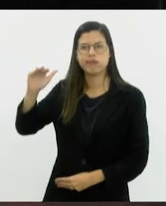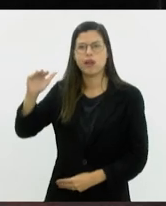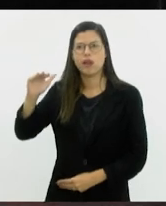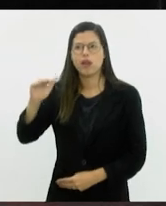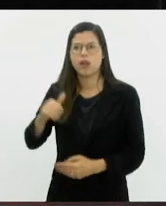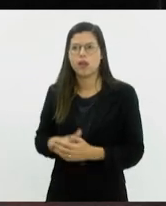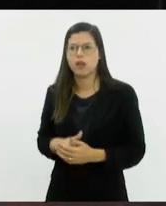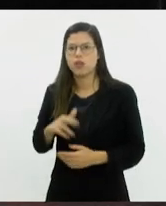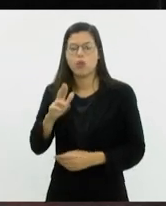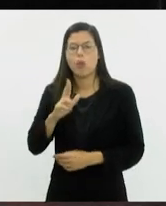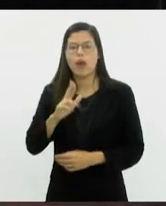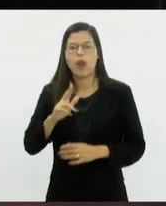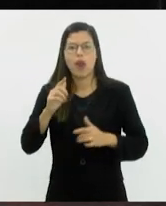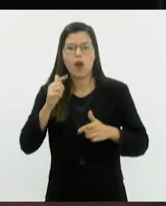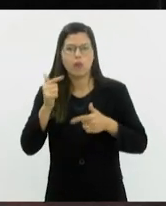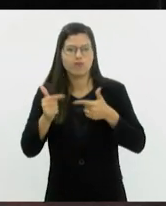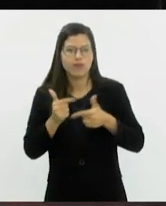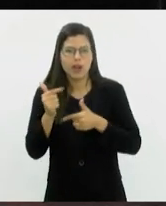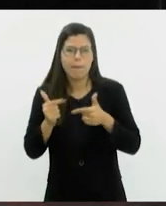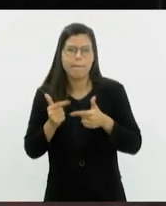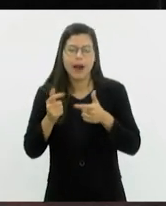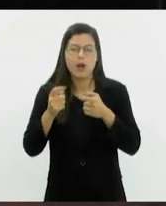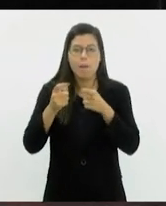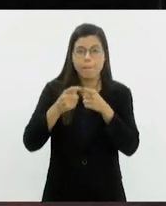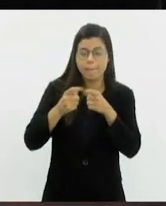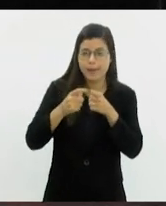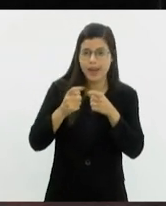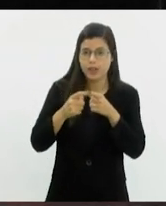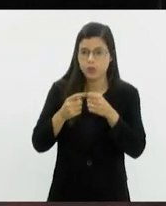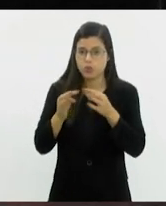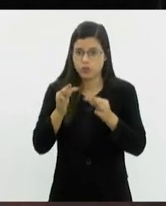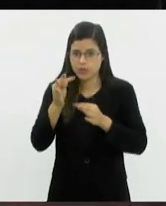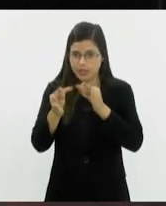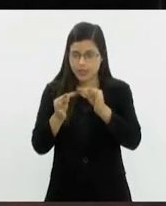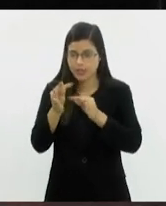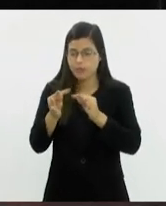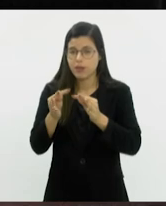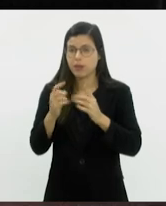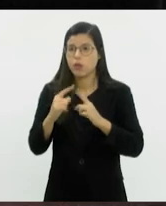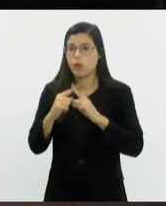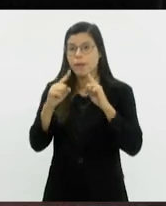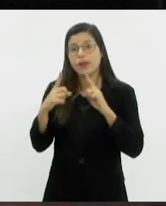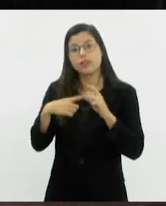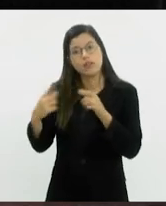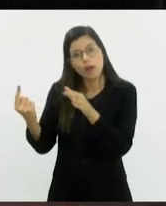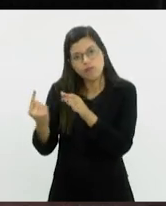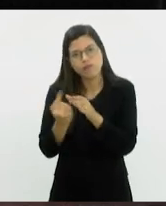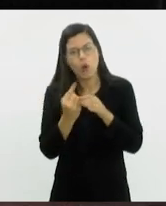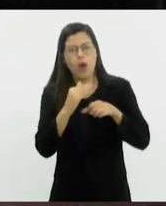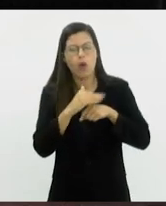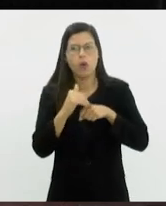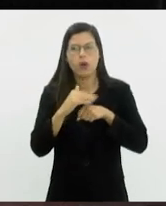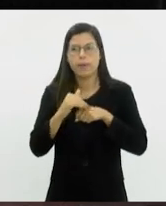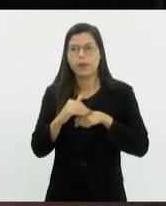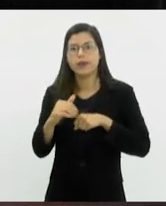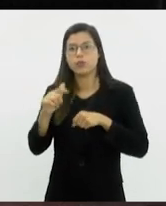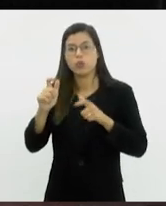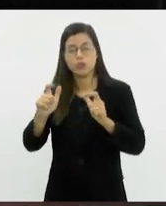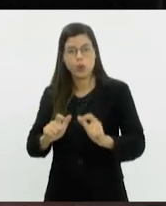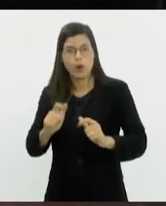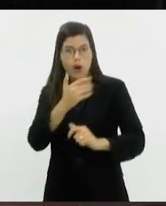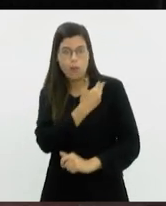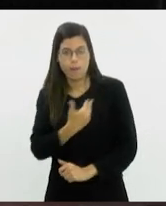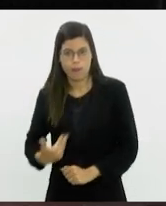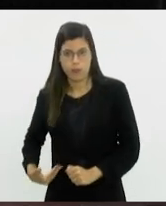trabalho necessariamente clínico de tratamento, mas eu queria destacar aqui esse acolhimento, quando num espaço público, numa